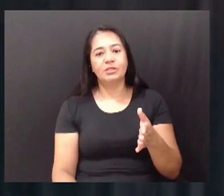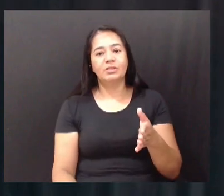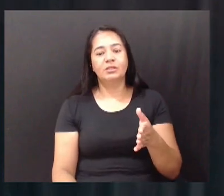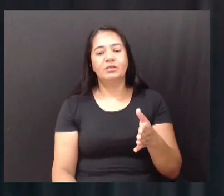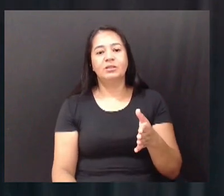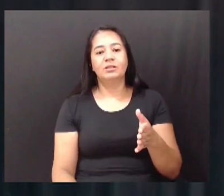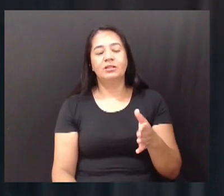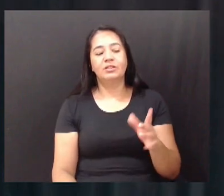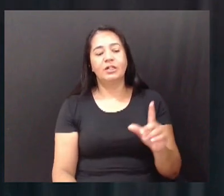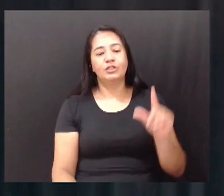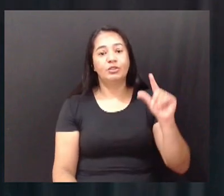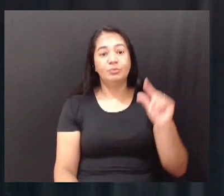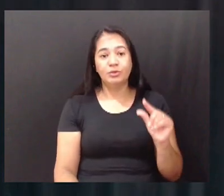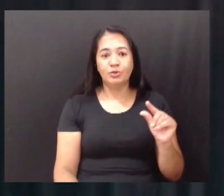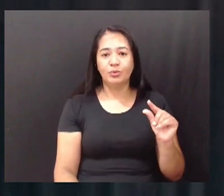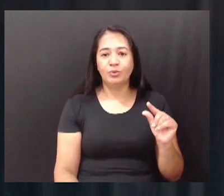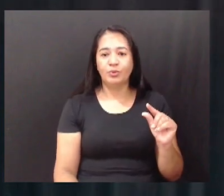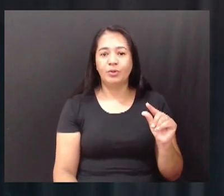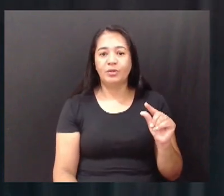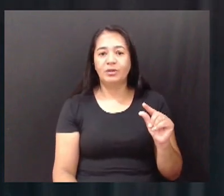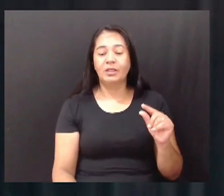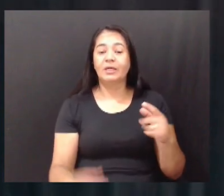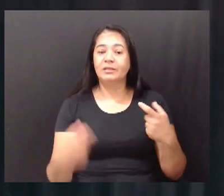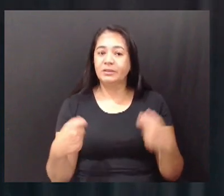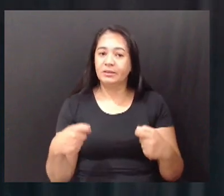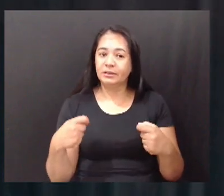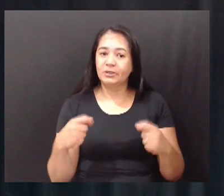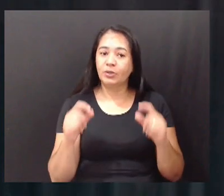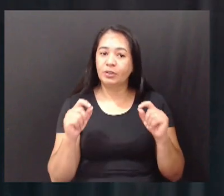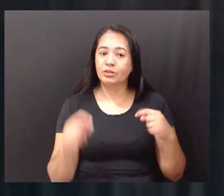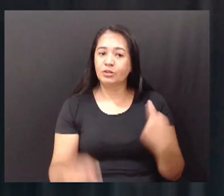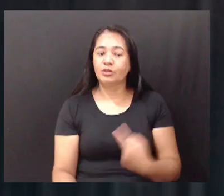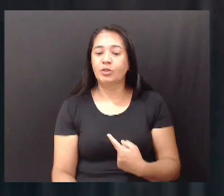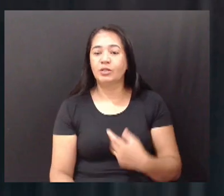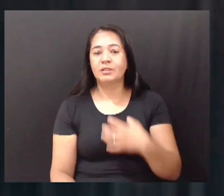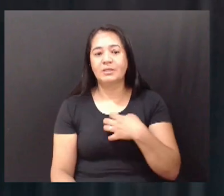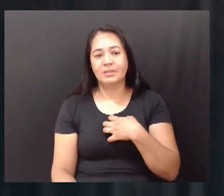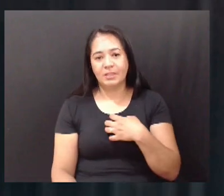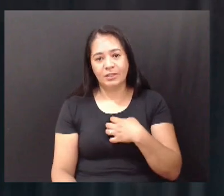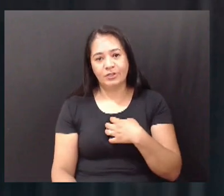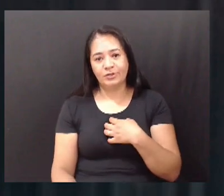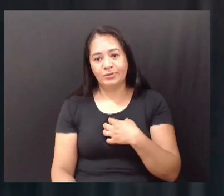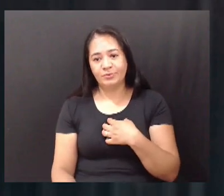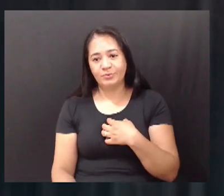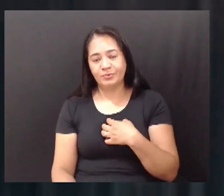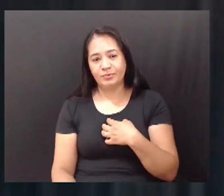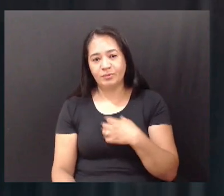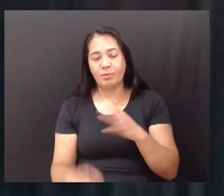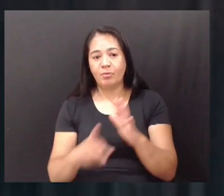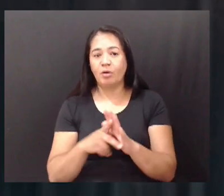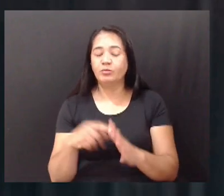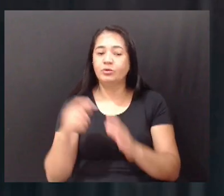diminuir a necessidade que a gente está sentindo, né? Que vem ali do nosso cérebro,